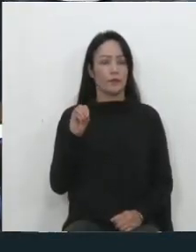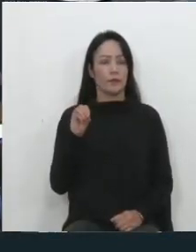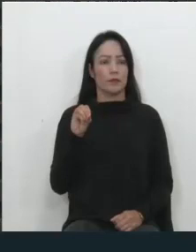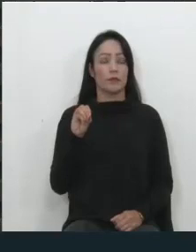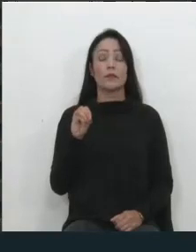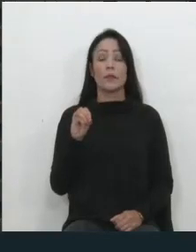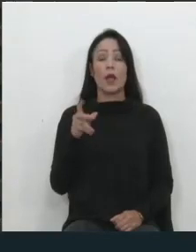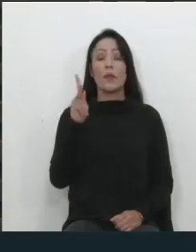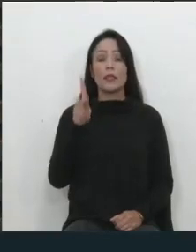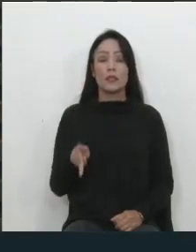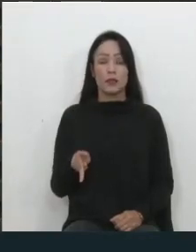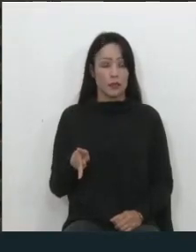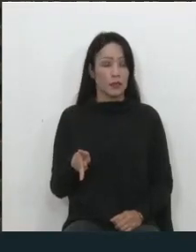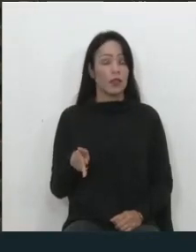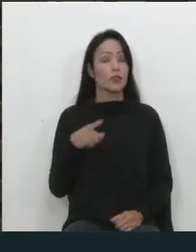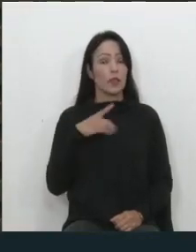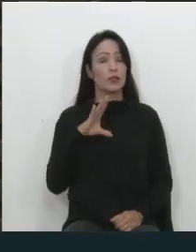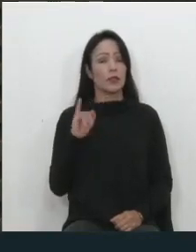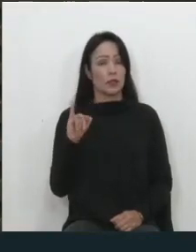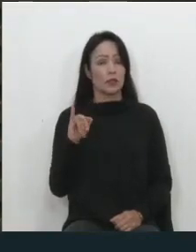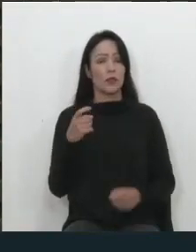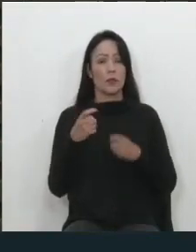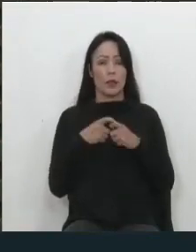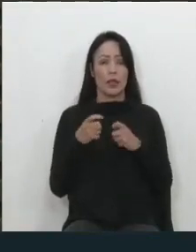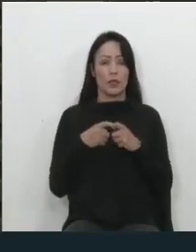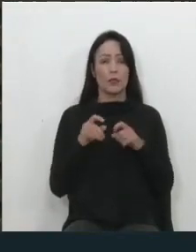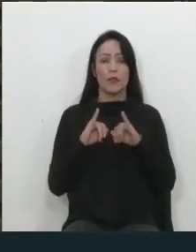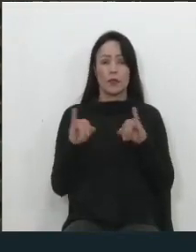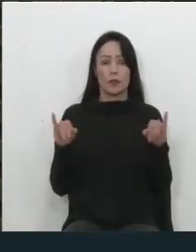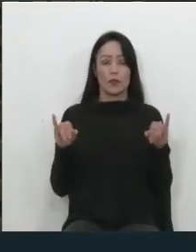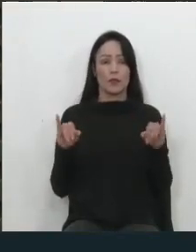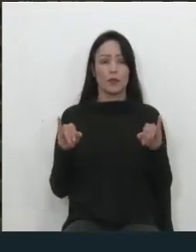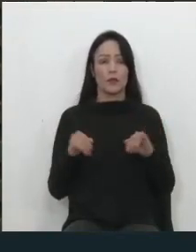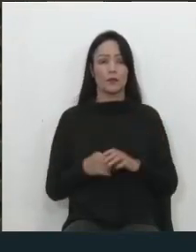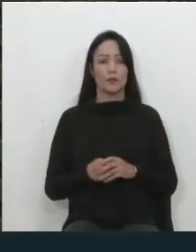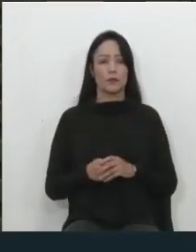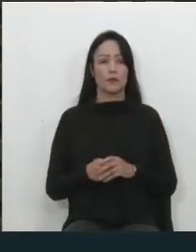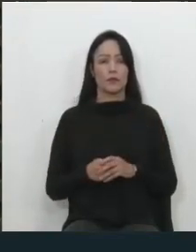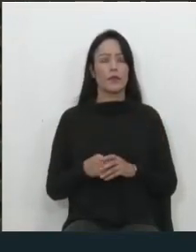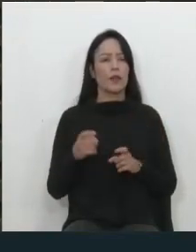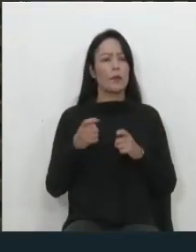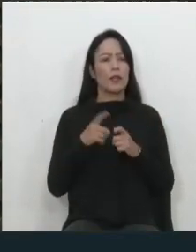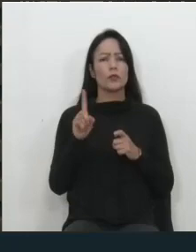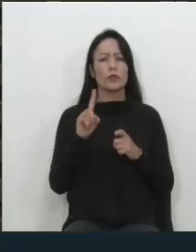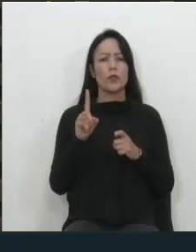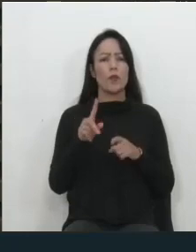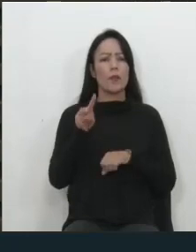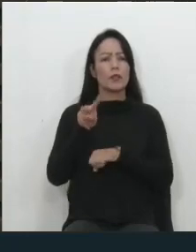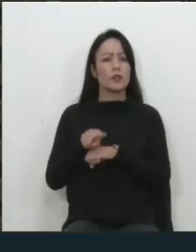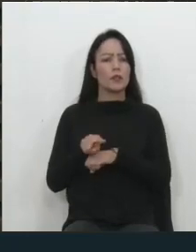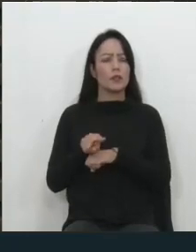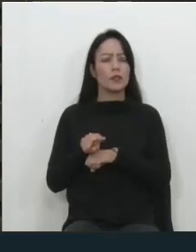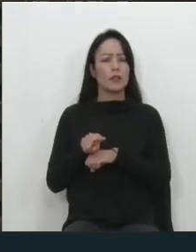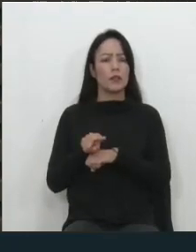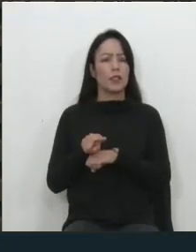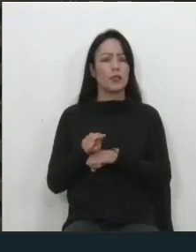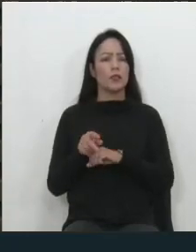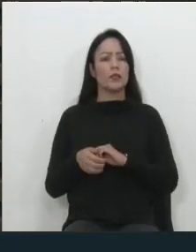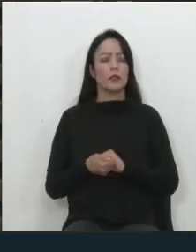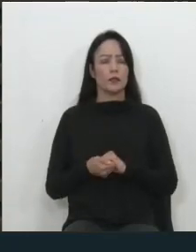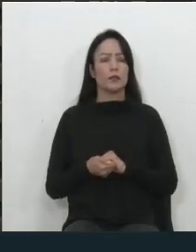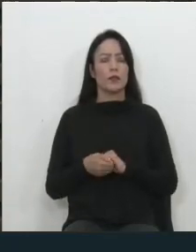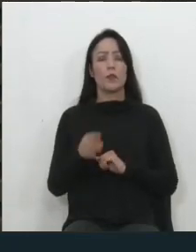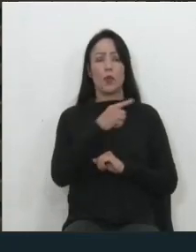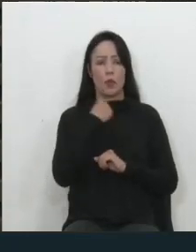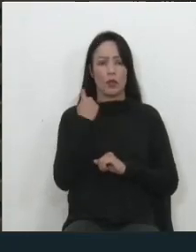dos médicos, para comunicar... Não é médico. Dos médicos, não. Do paciente que morreu, faleceu